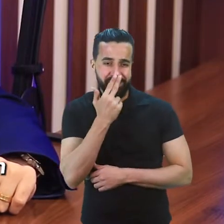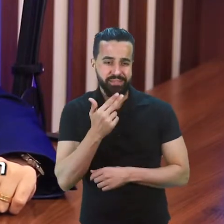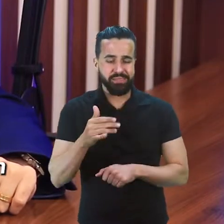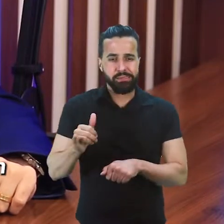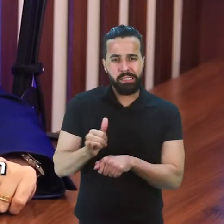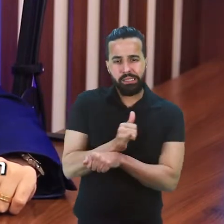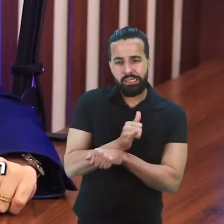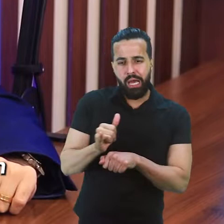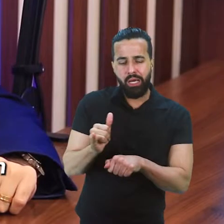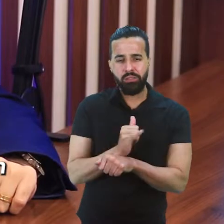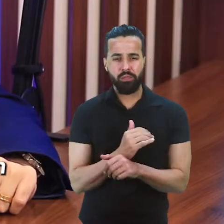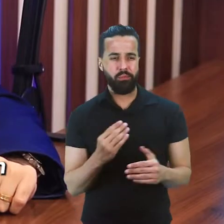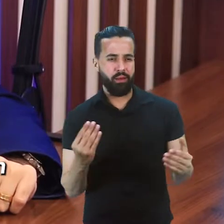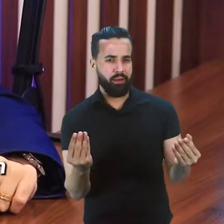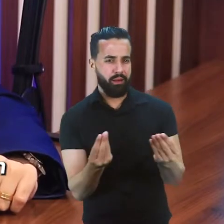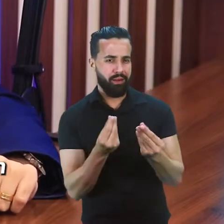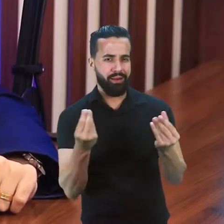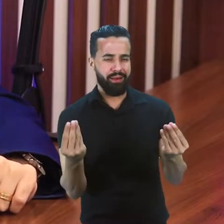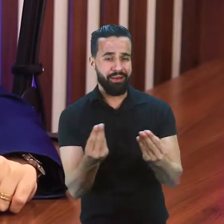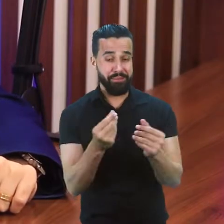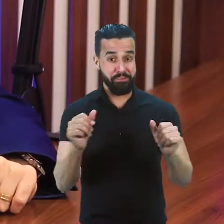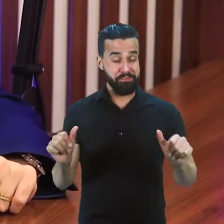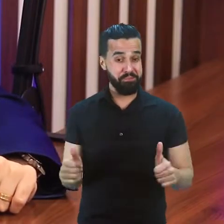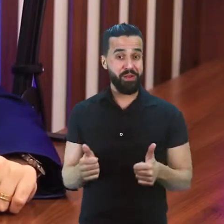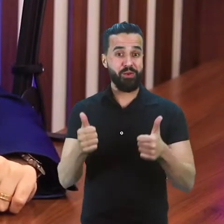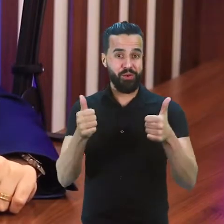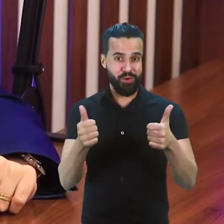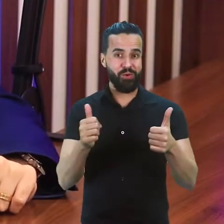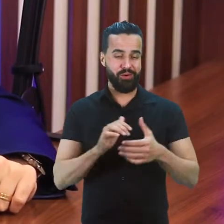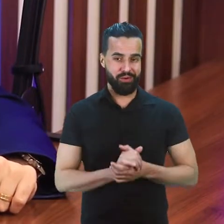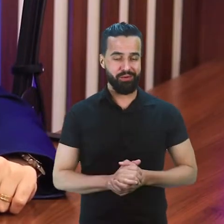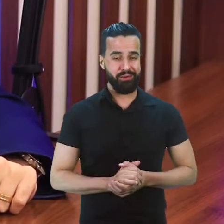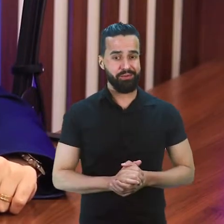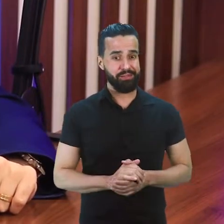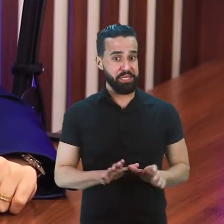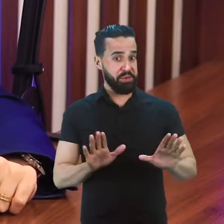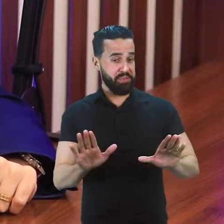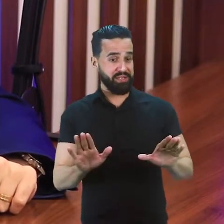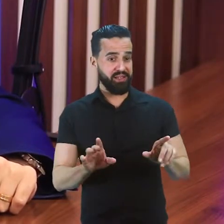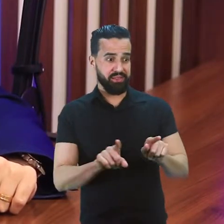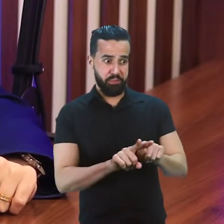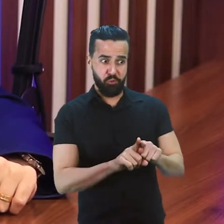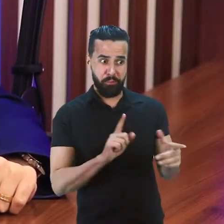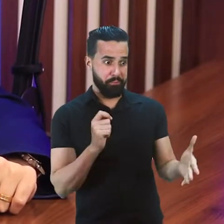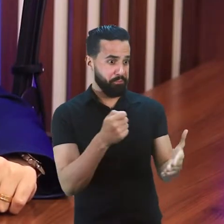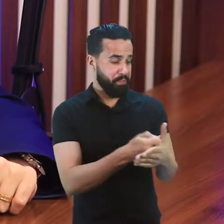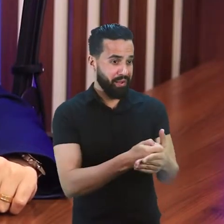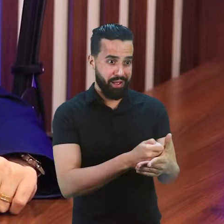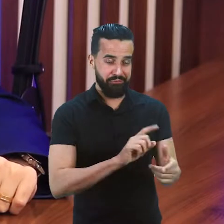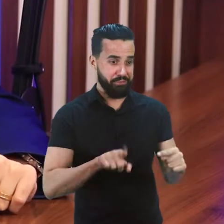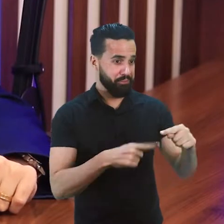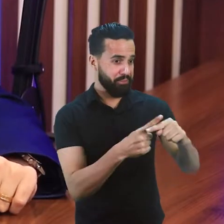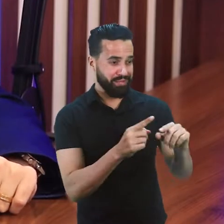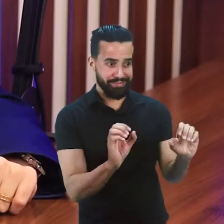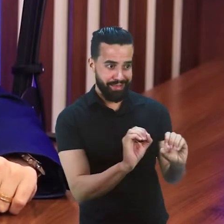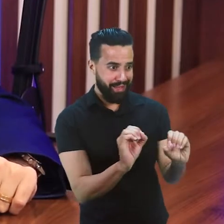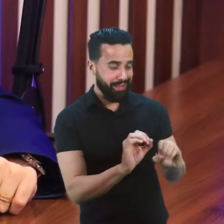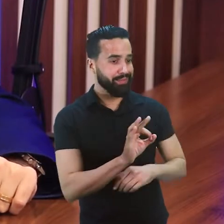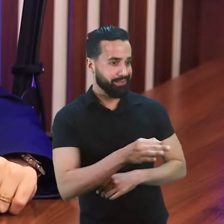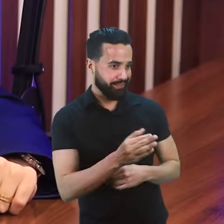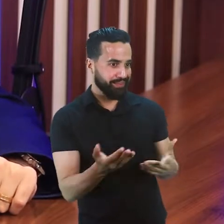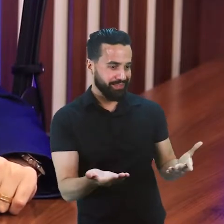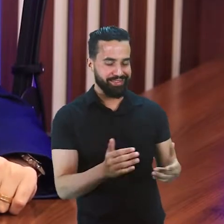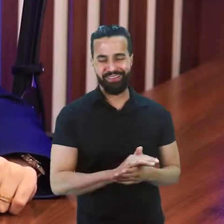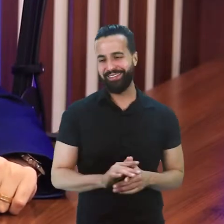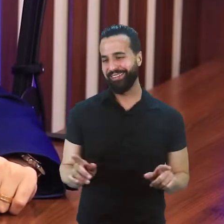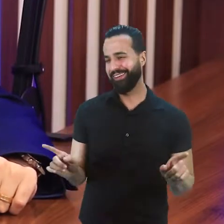lidar melhor lá no fórum para fazer um negócio. Também ele não pagava nem um centavo a mais às estagiárias por essas facilidades, né? Não, de forma